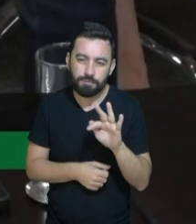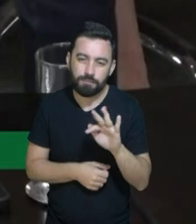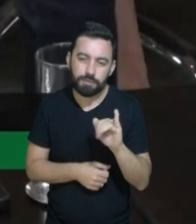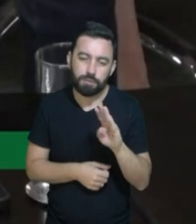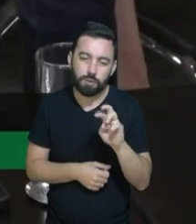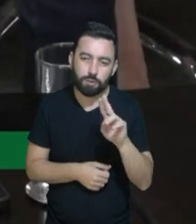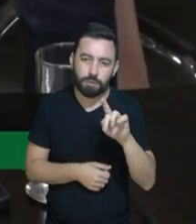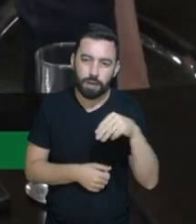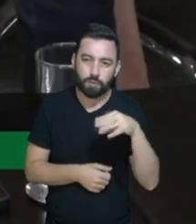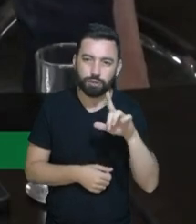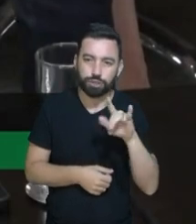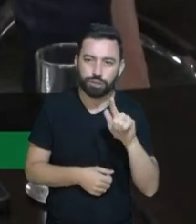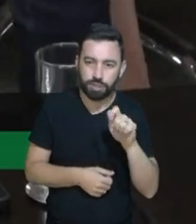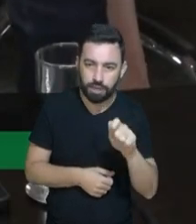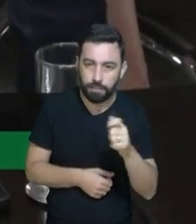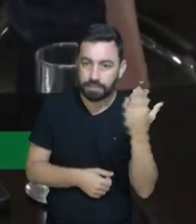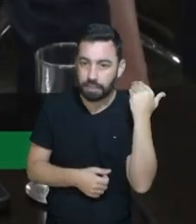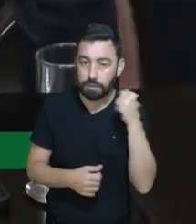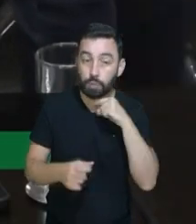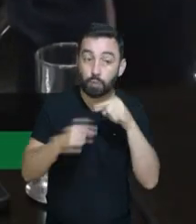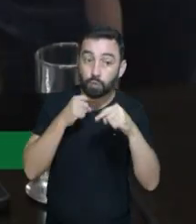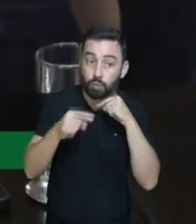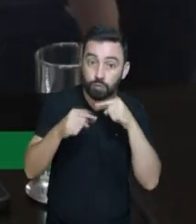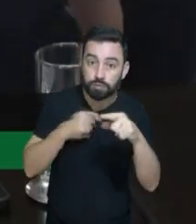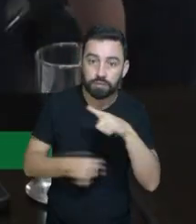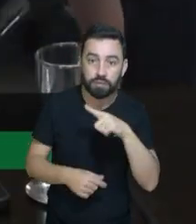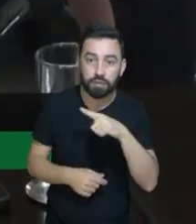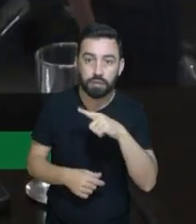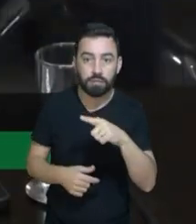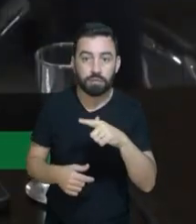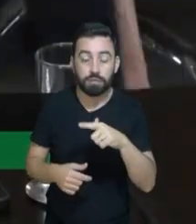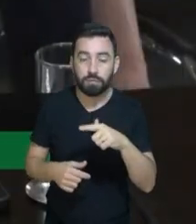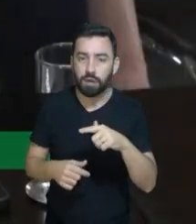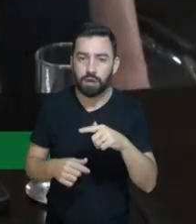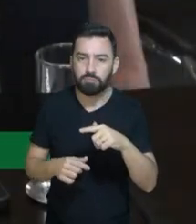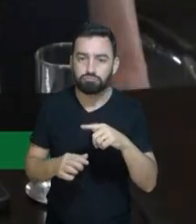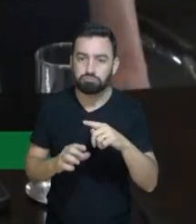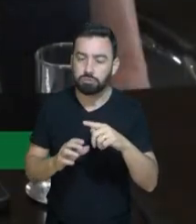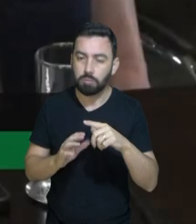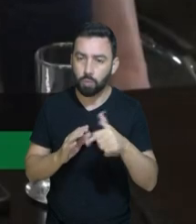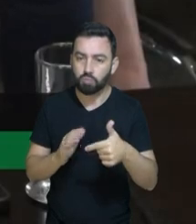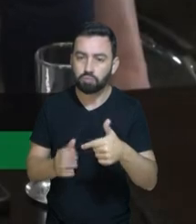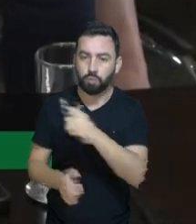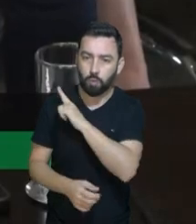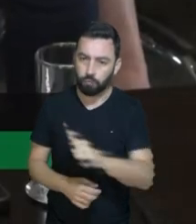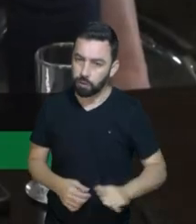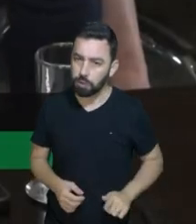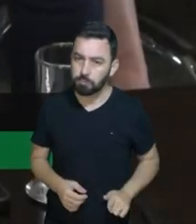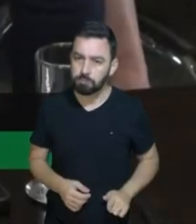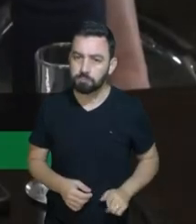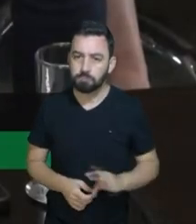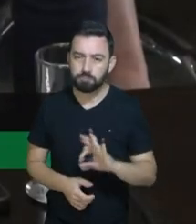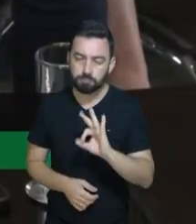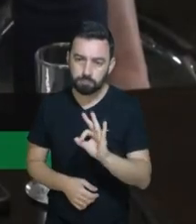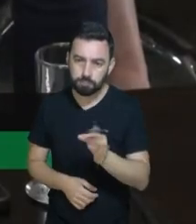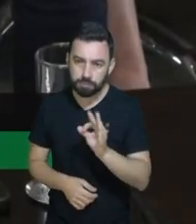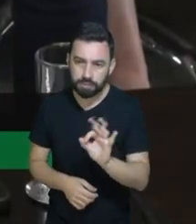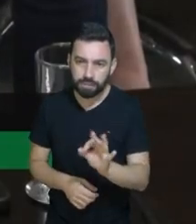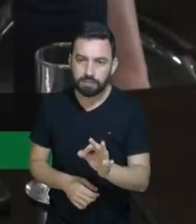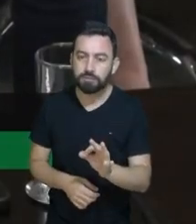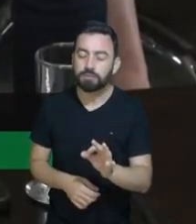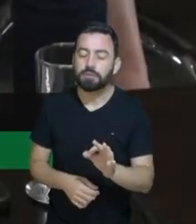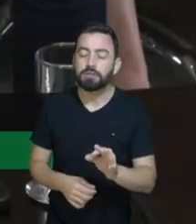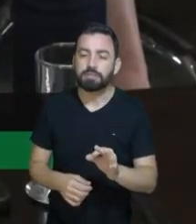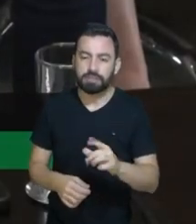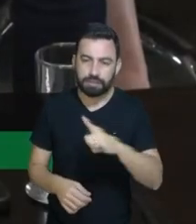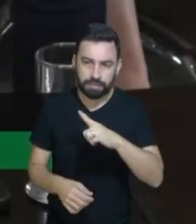pcd então havia uma dúvida né achava que teria algum problema mas não o governador ele realmente entendeu a situação tem a